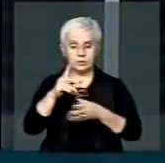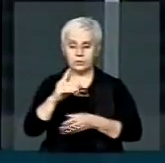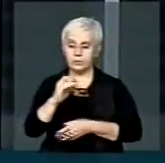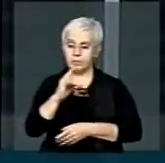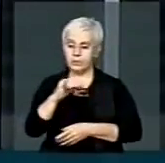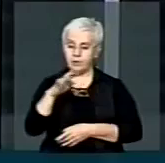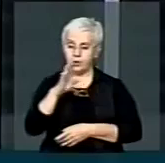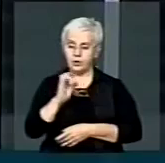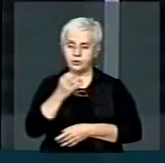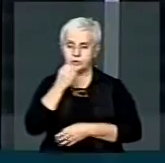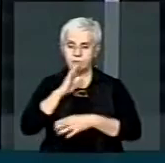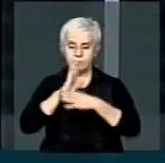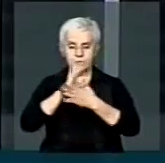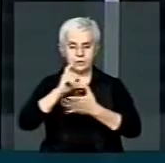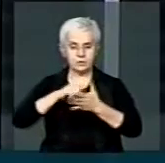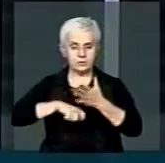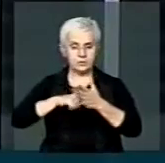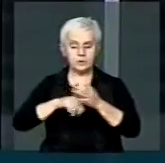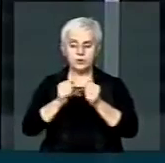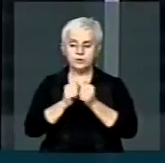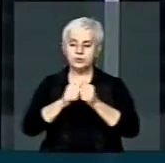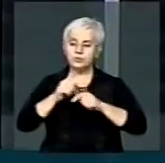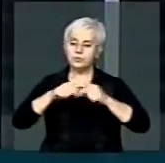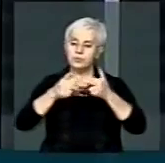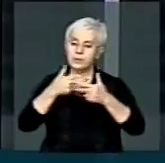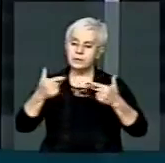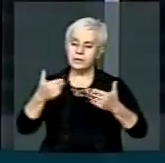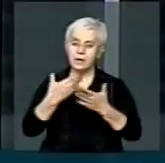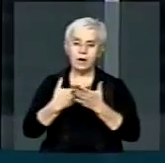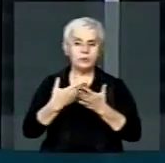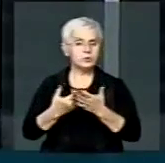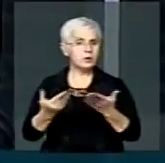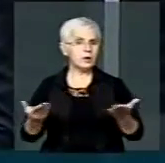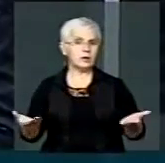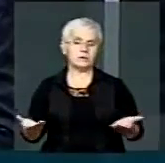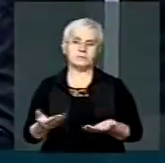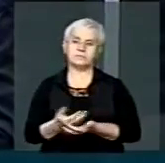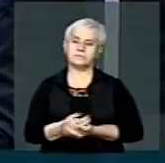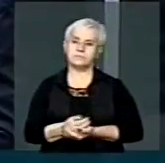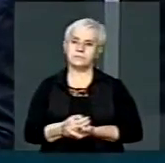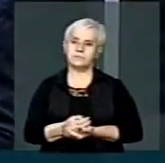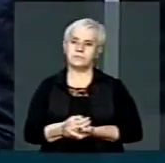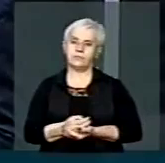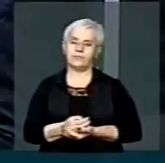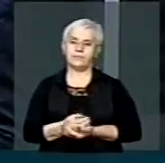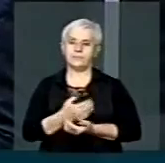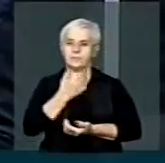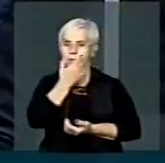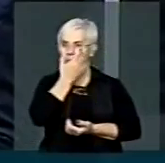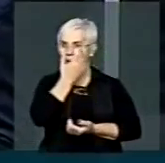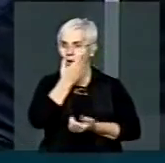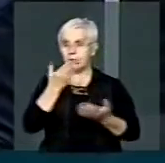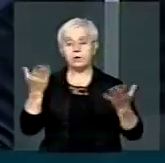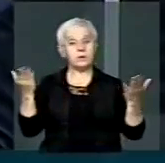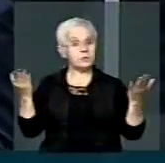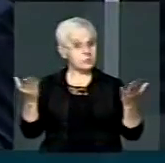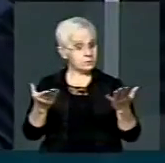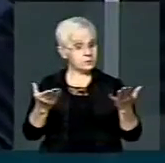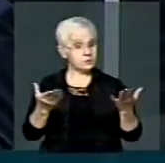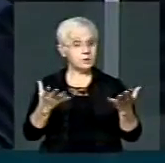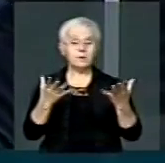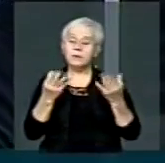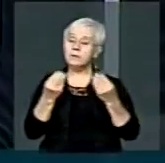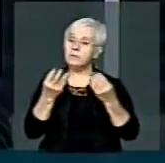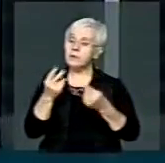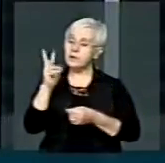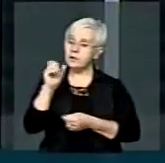benefícios fiscais o material escolar. Senhor presidente, Hoje, muitas vezes, parte do